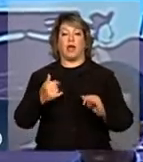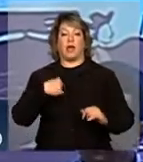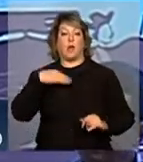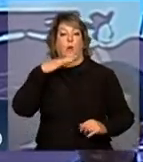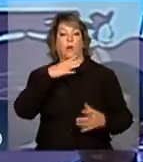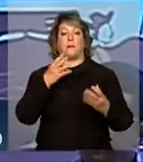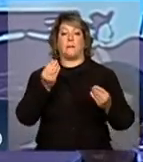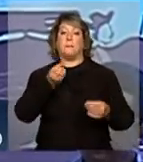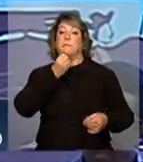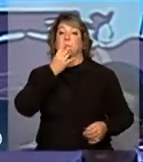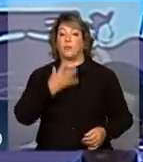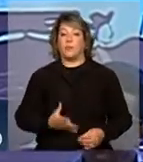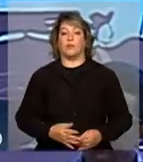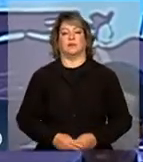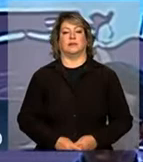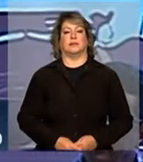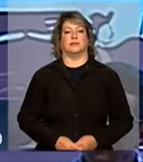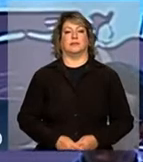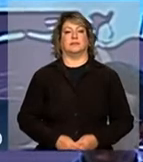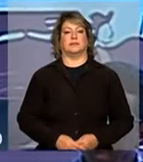boa.